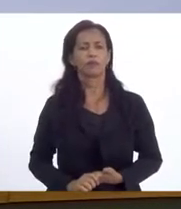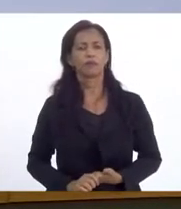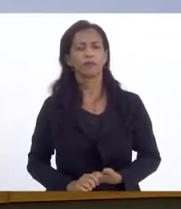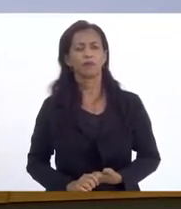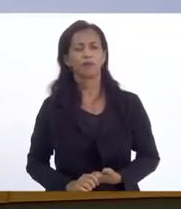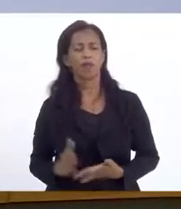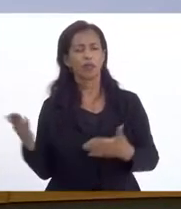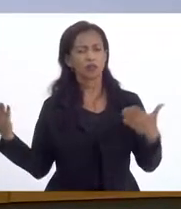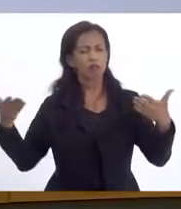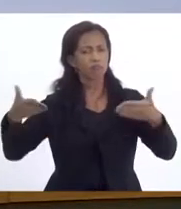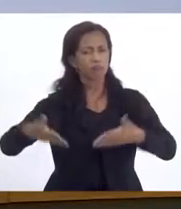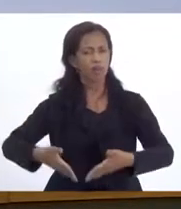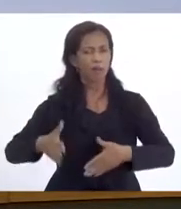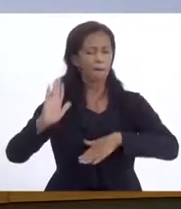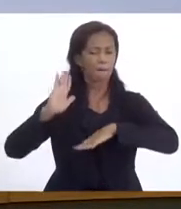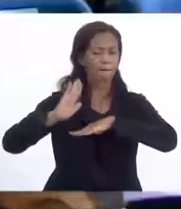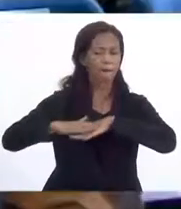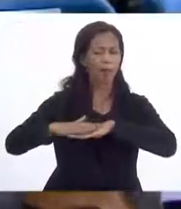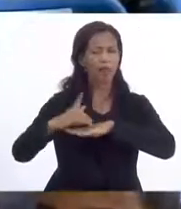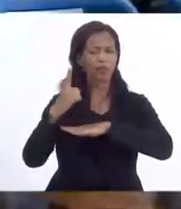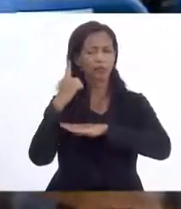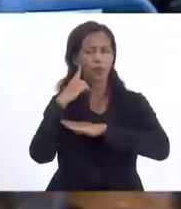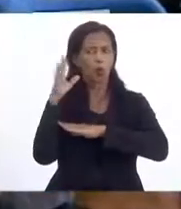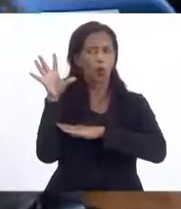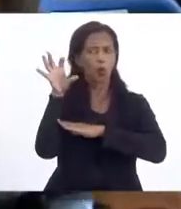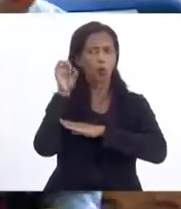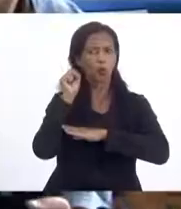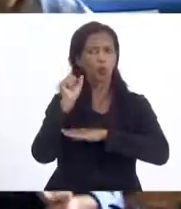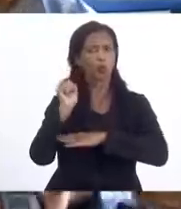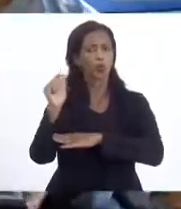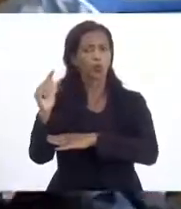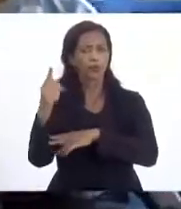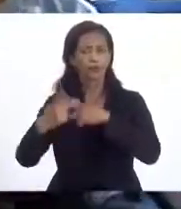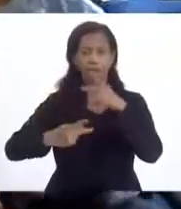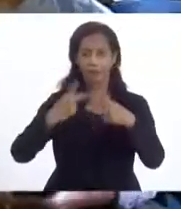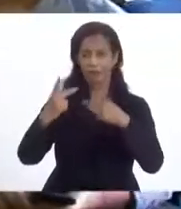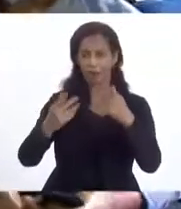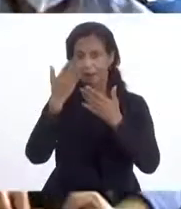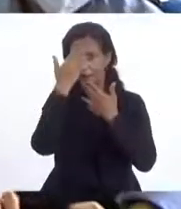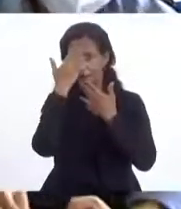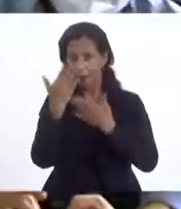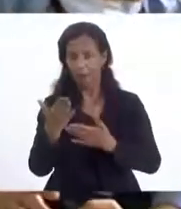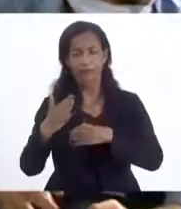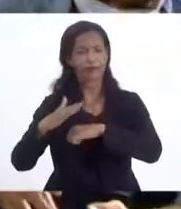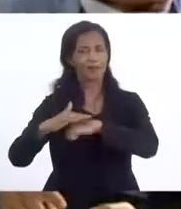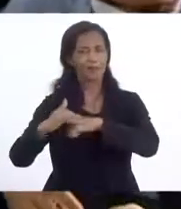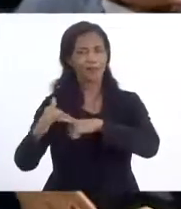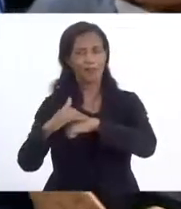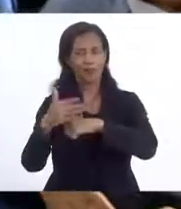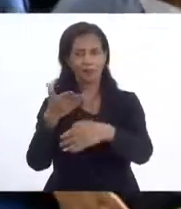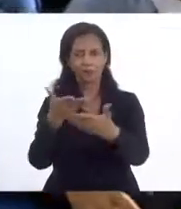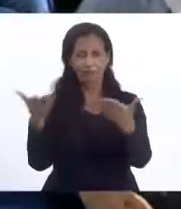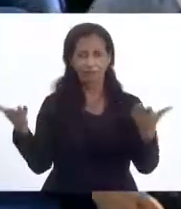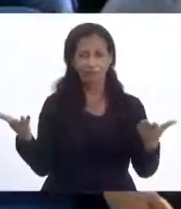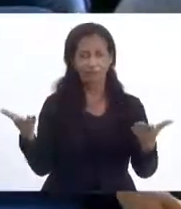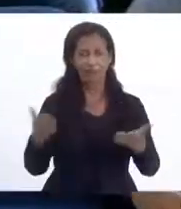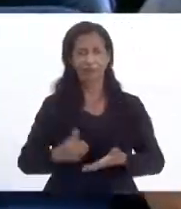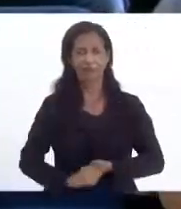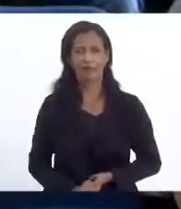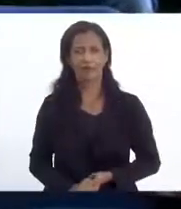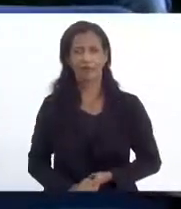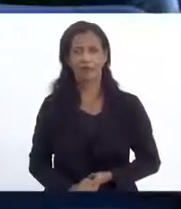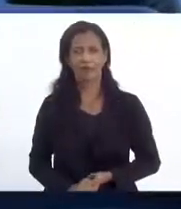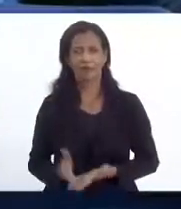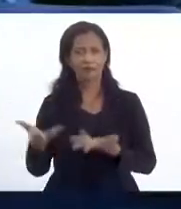gente aqui veio mais para ouvir do que para falar. Então, agradecer mais uma vez o carinho aqui, a